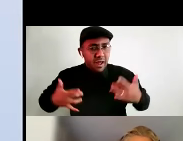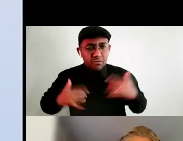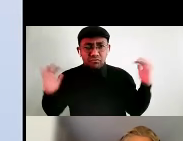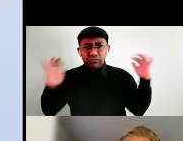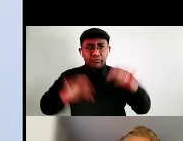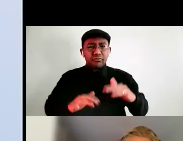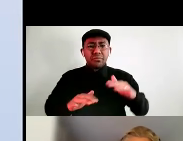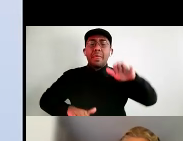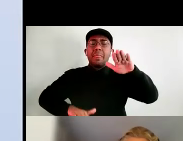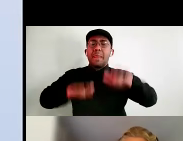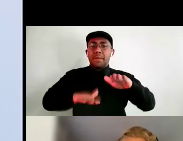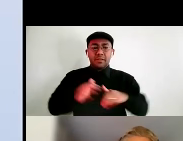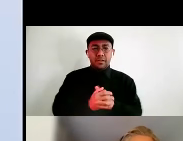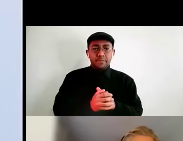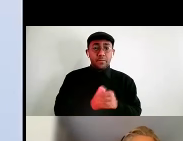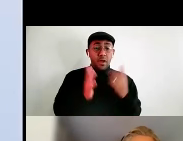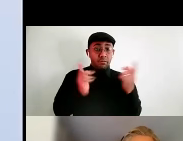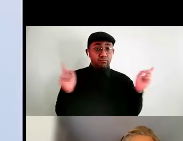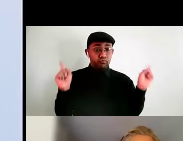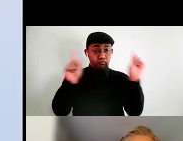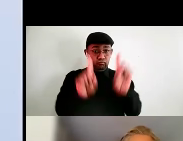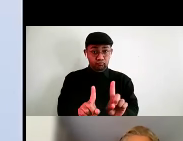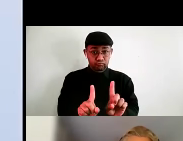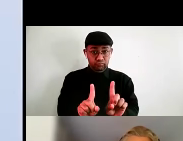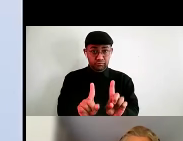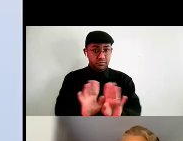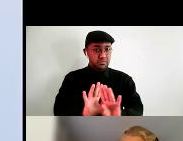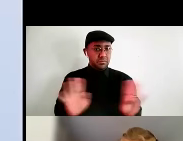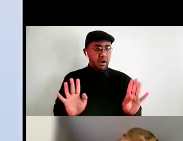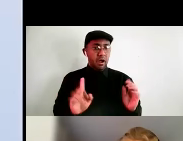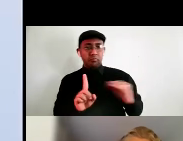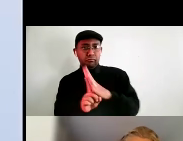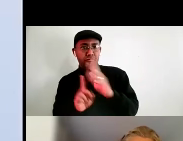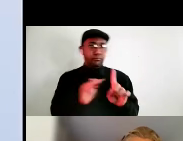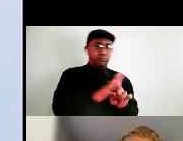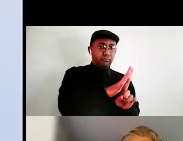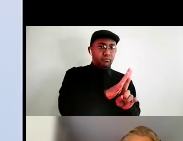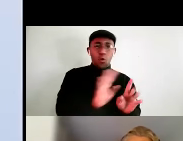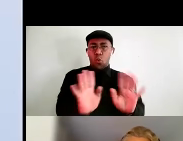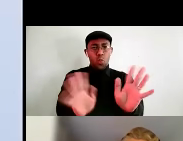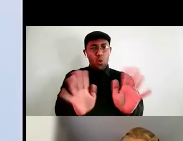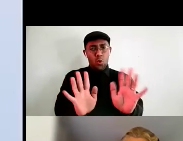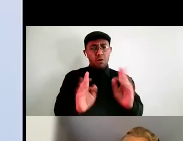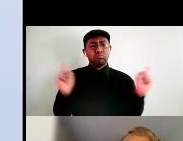não amplificam a transmissão por si mesma da doença, assim como da varíola do macaco, mas sim ao